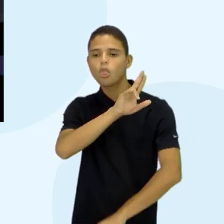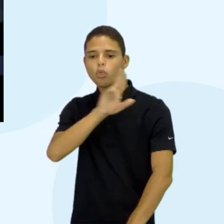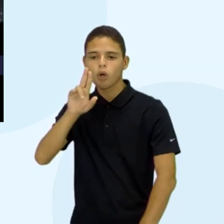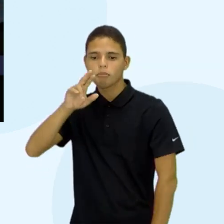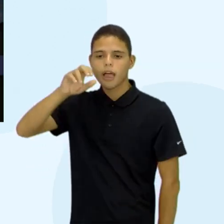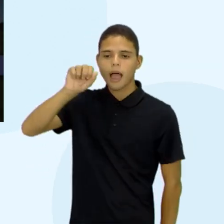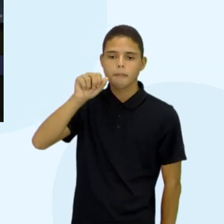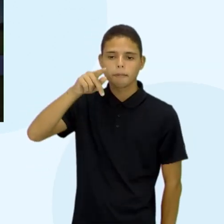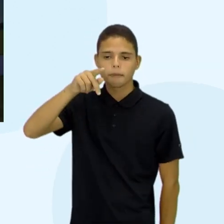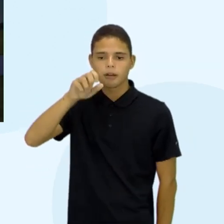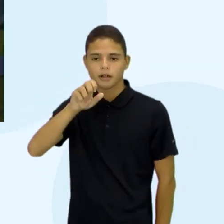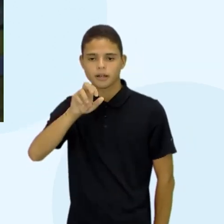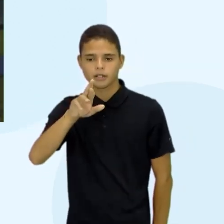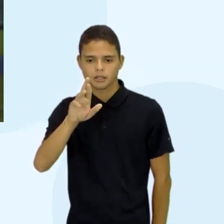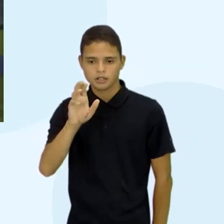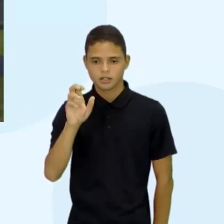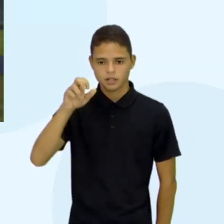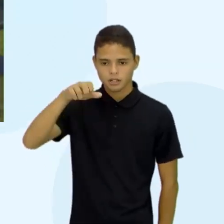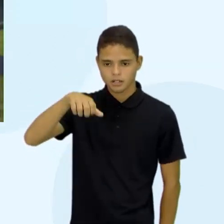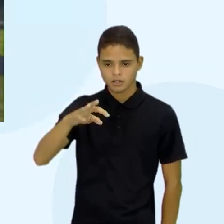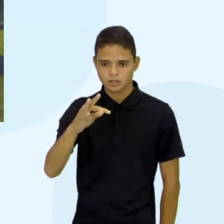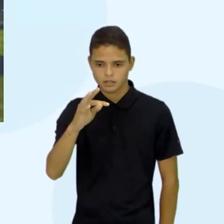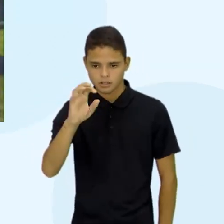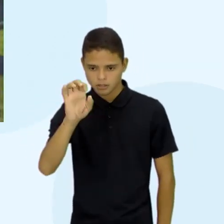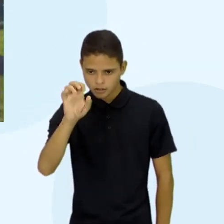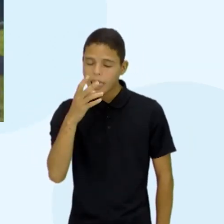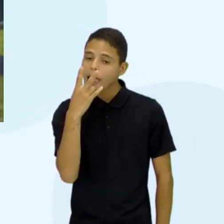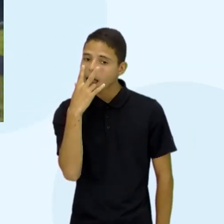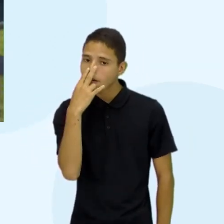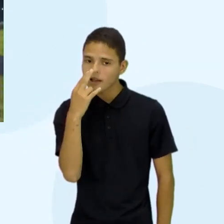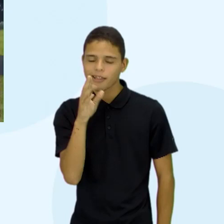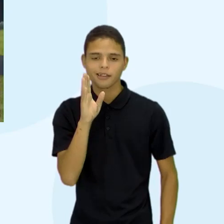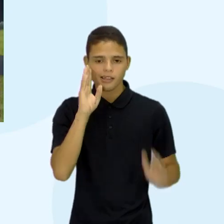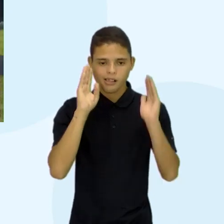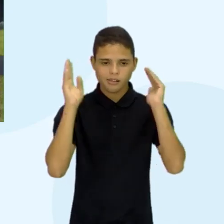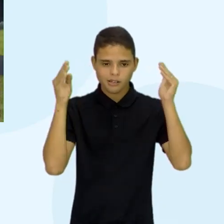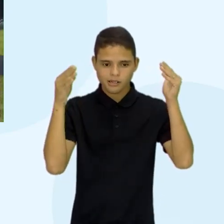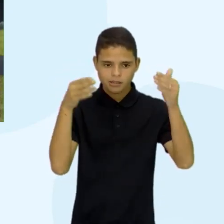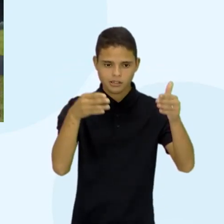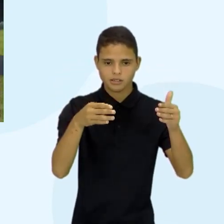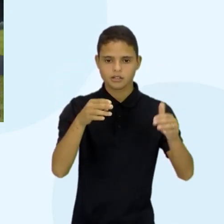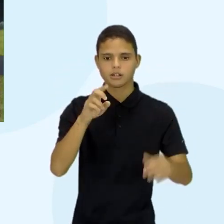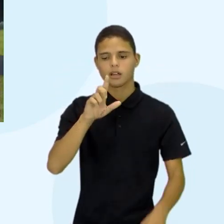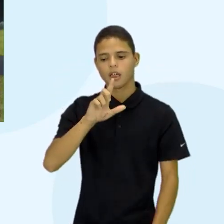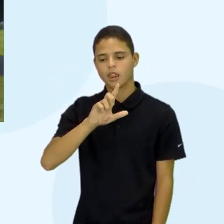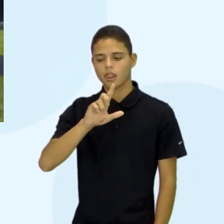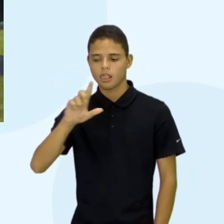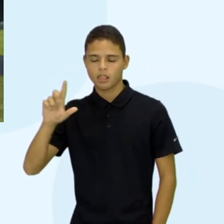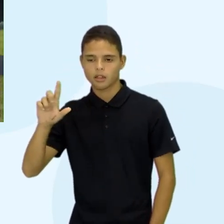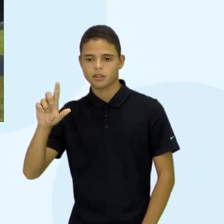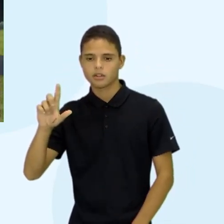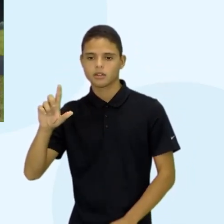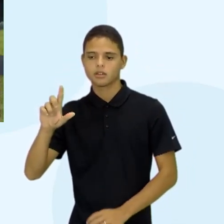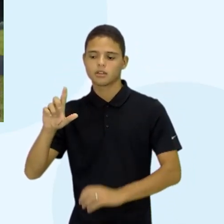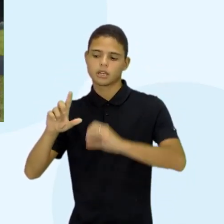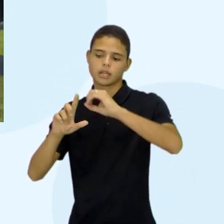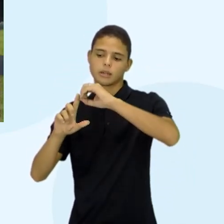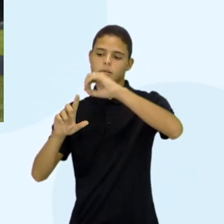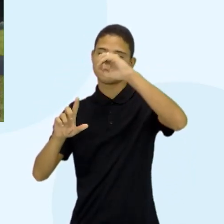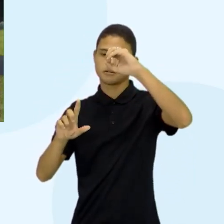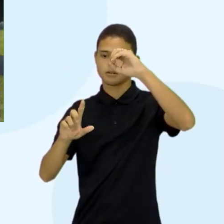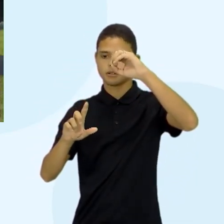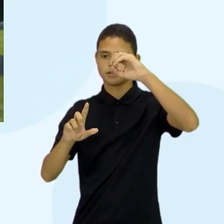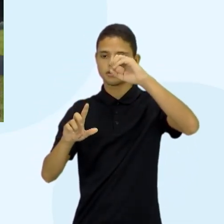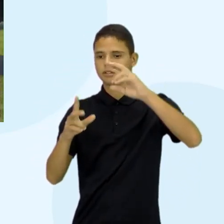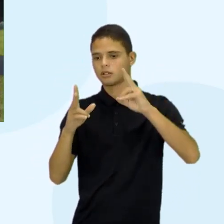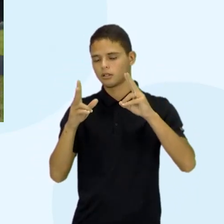né o que tá na direção de Leste para oeste também né professor é a mesma